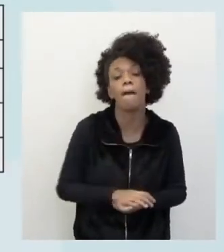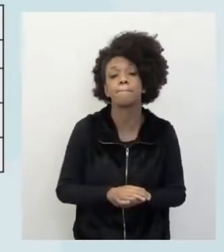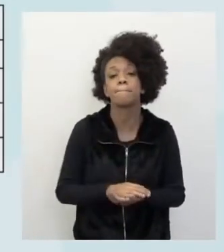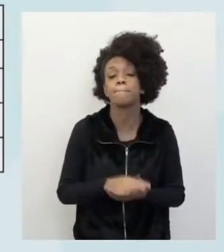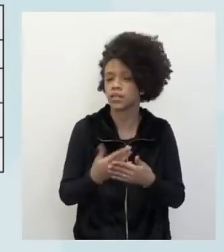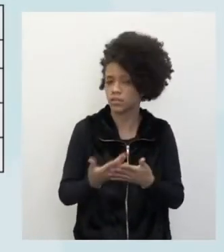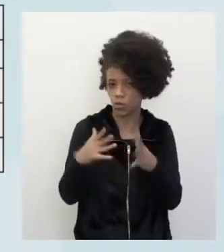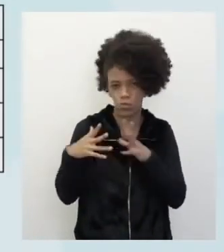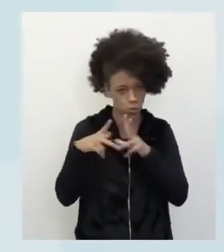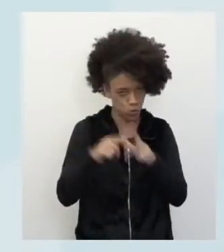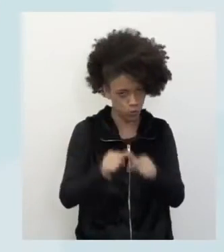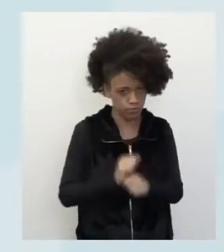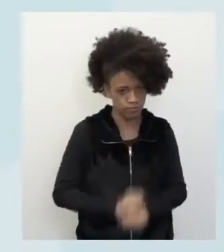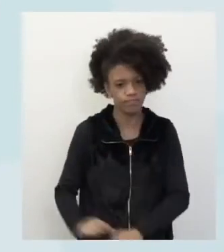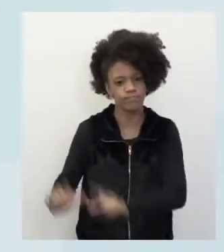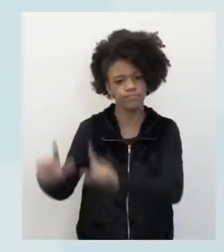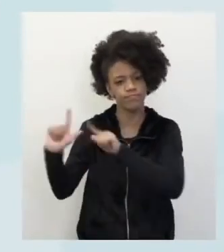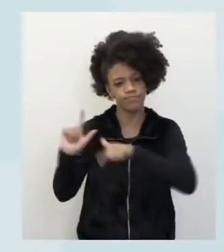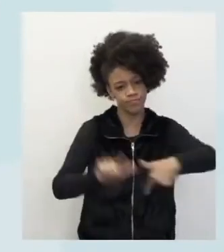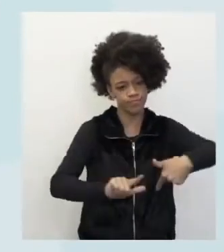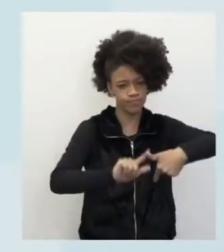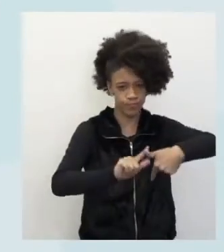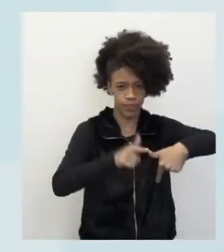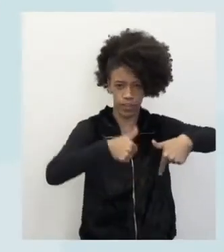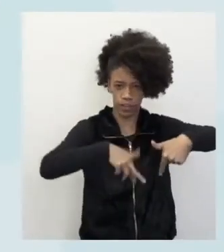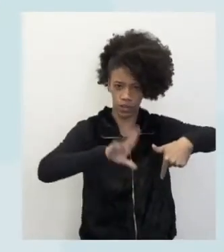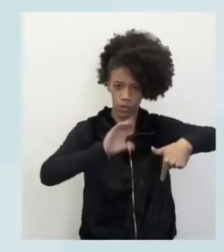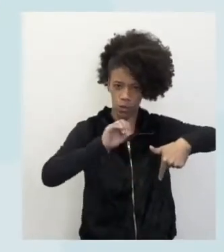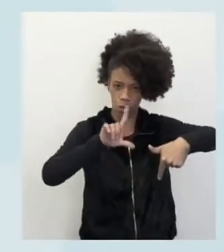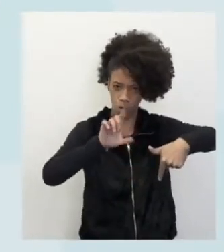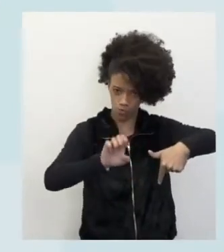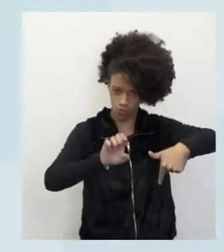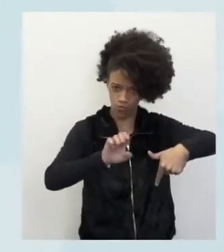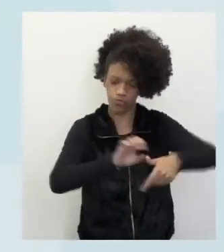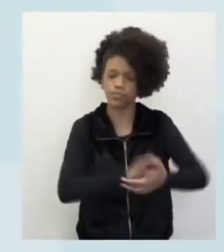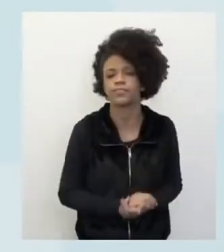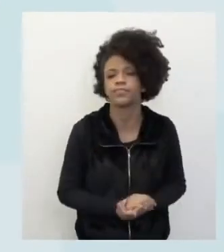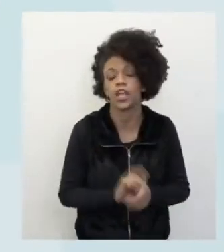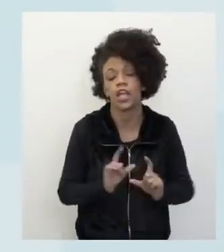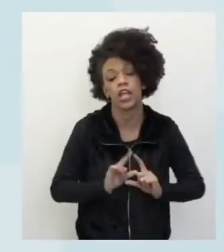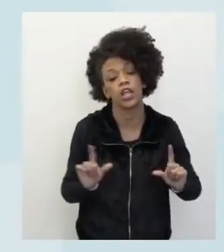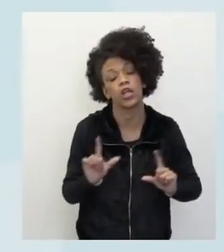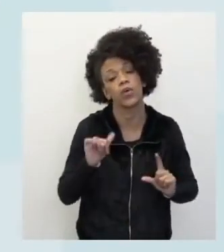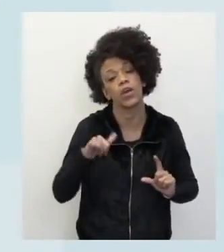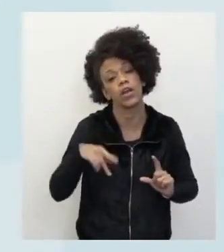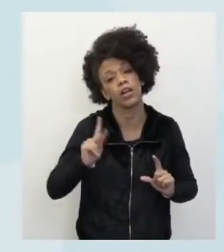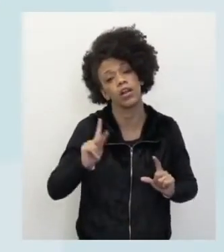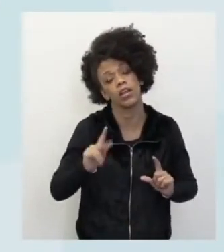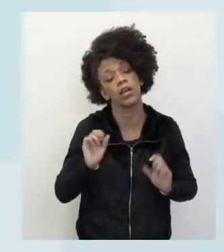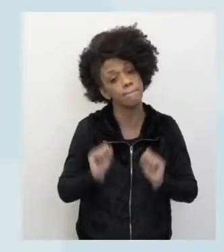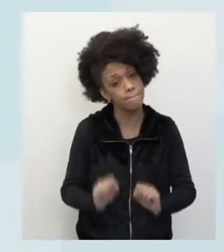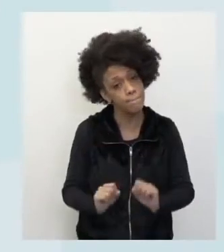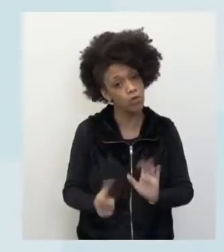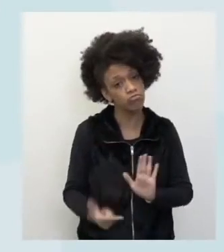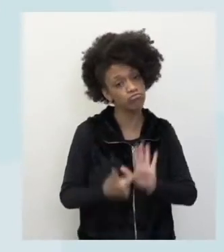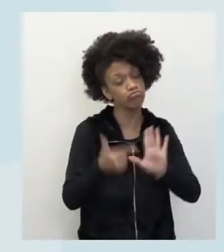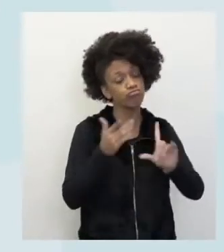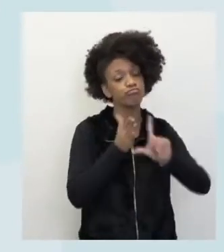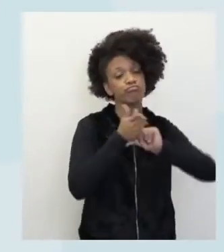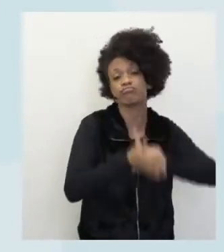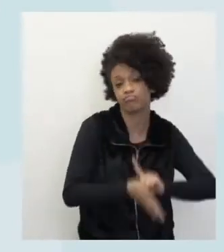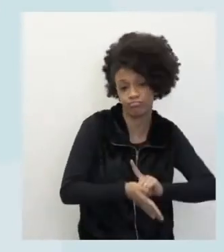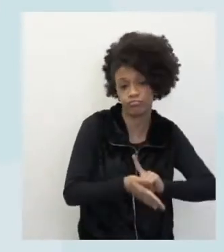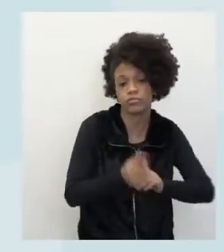tá bom? Na tela vai ficar para vocês aí o QR Code e o link que vocês podem digitar em qualquer campo do